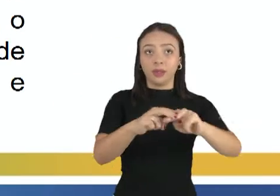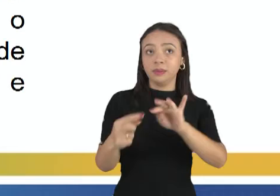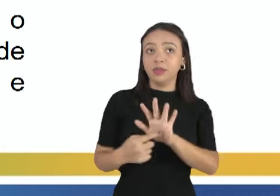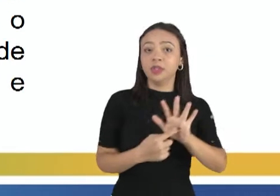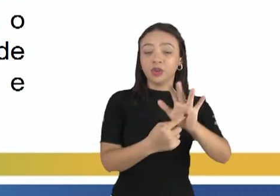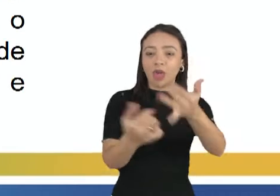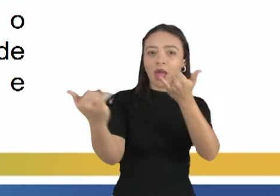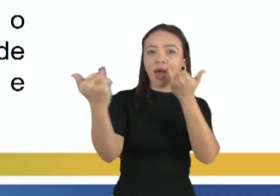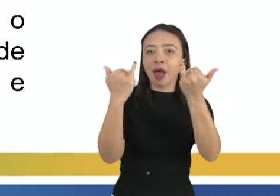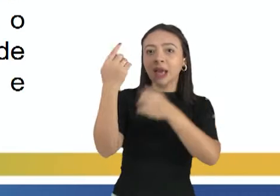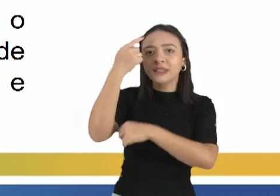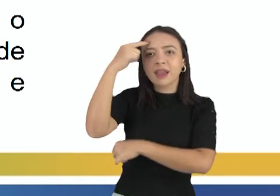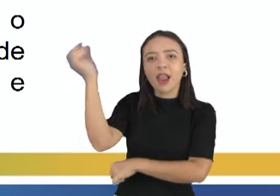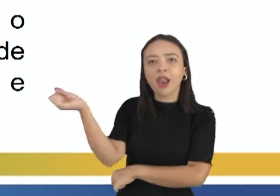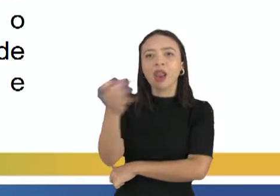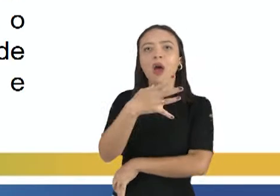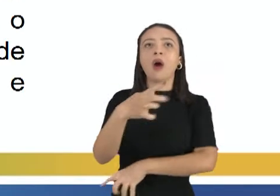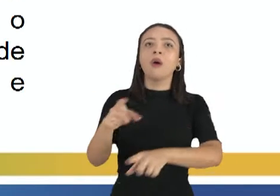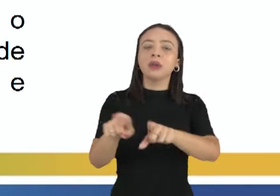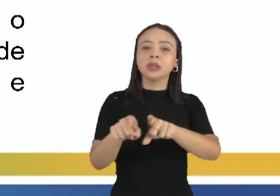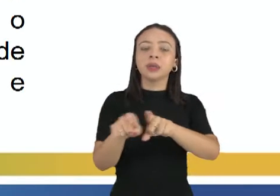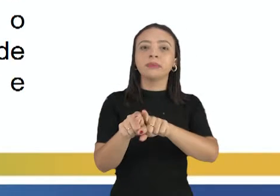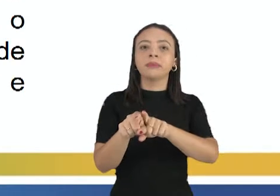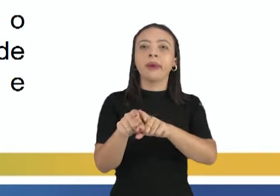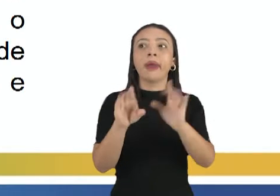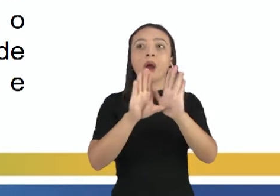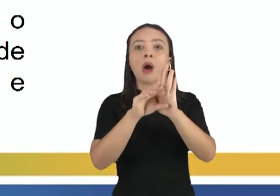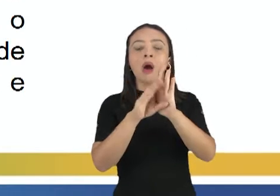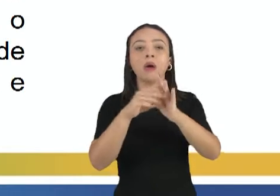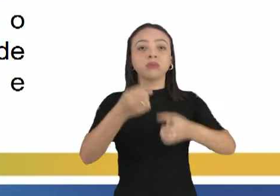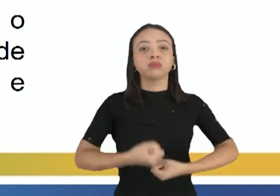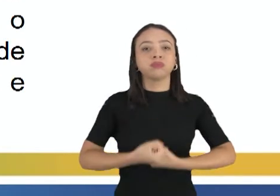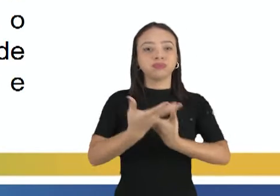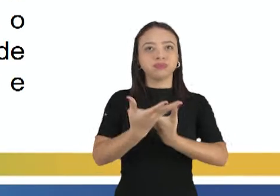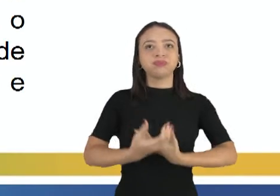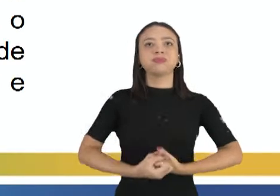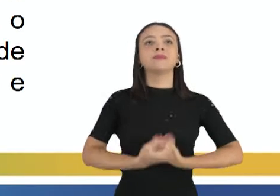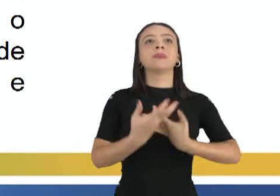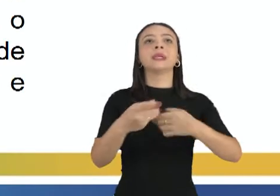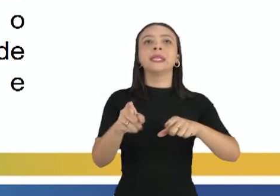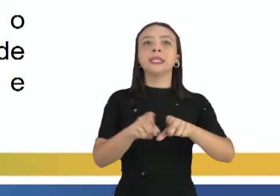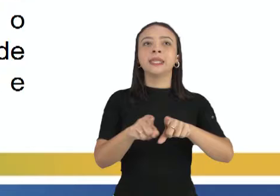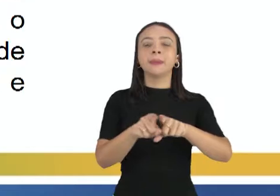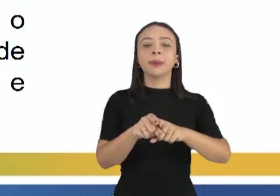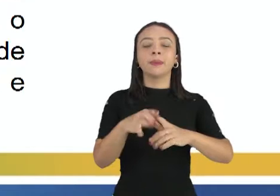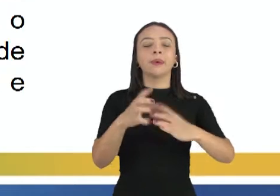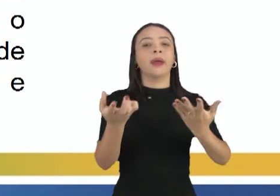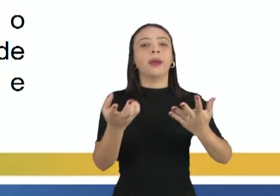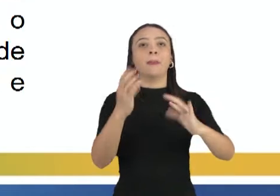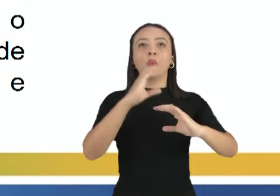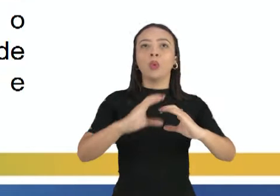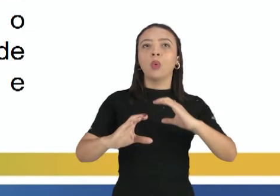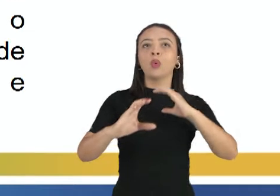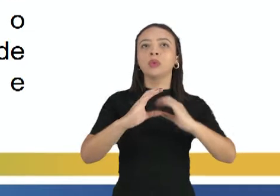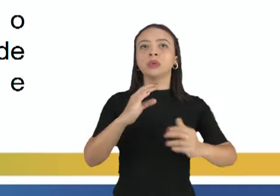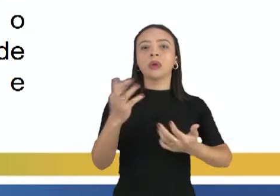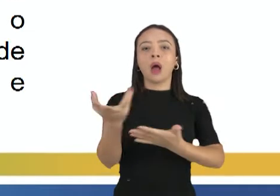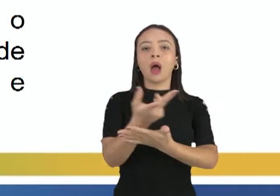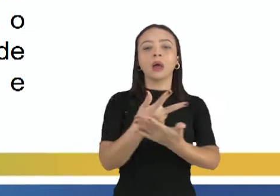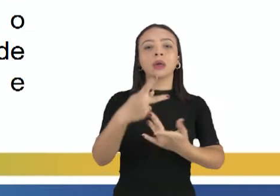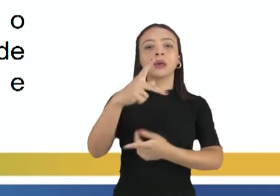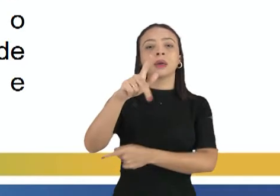trouxe novas ideias e conceitos artísticos com a declamação de poesias, concerto de músicas, artes